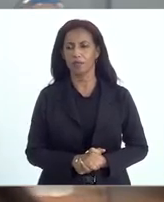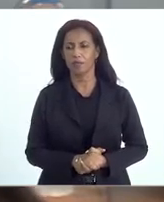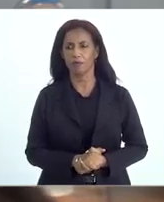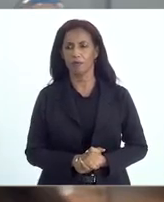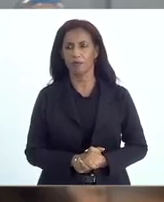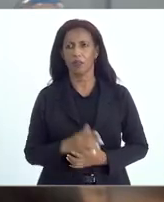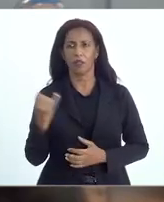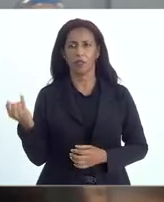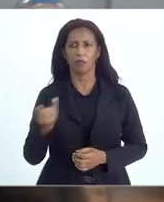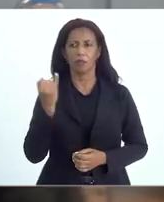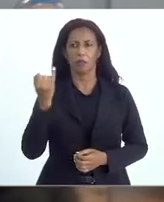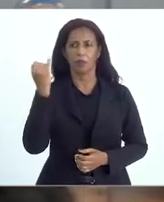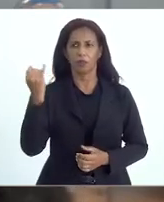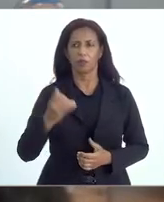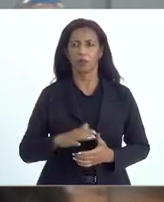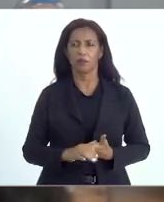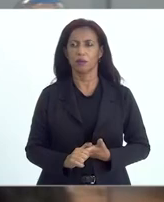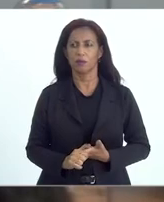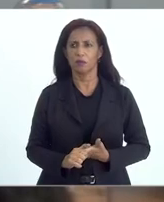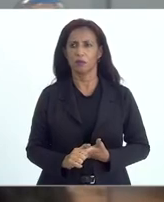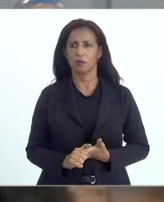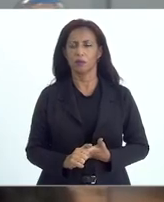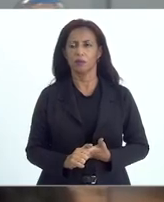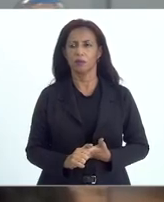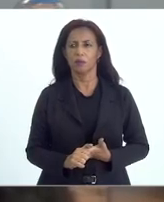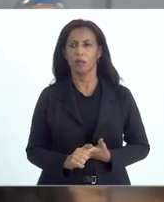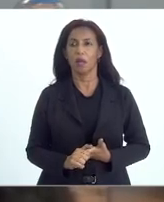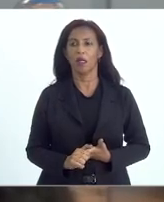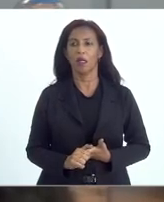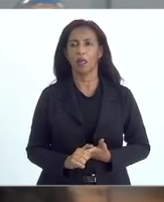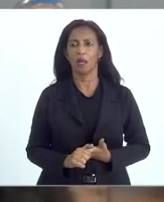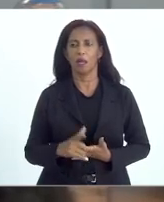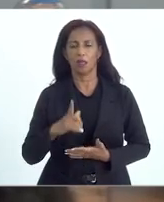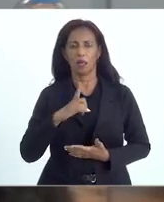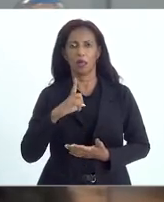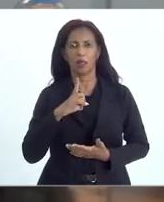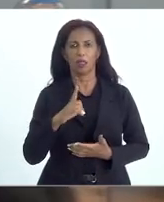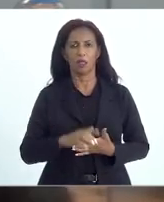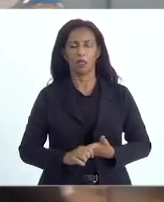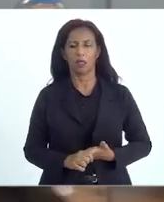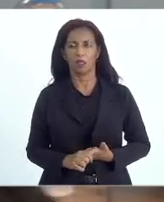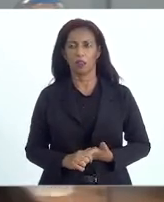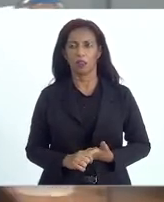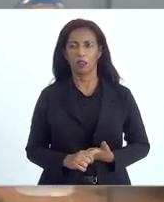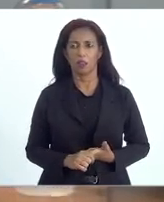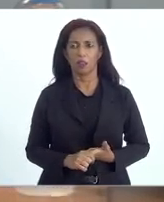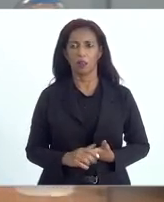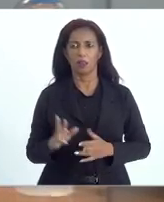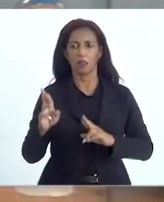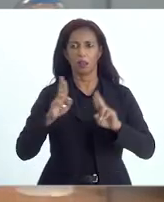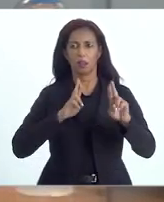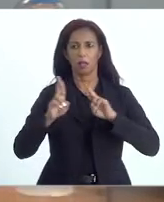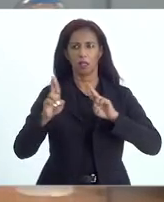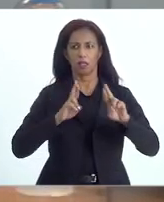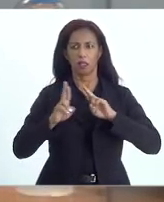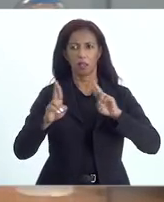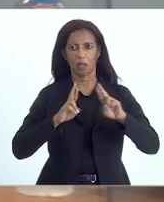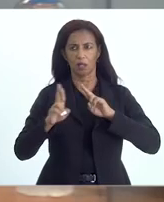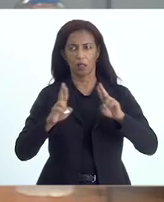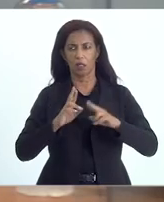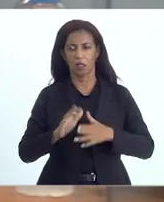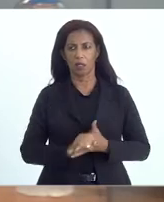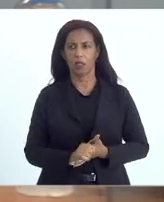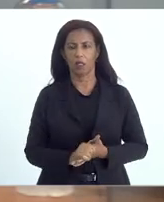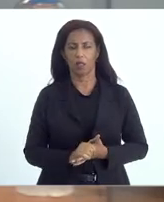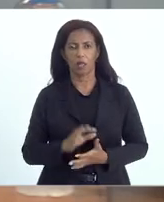é importante a gente fazer um apanhado aqui para falar o mesmo idioma e em relação ao corpo de bombeiros em